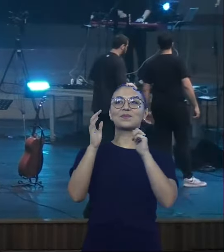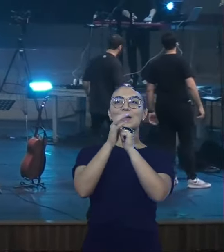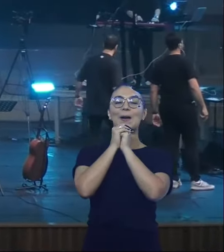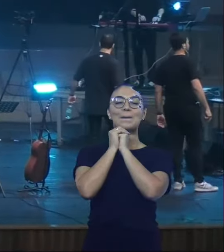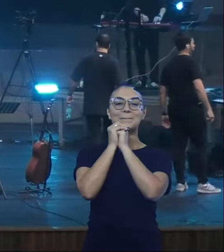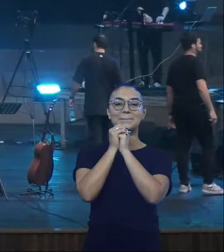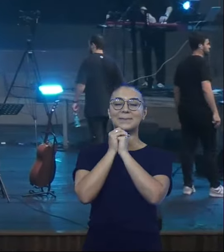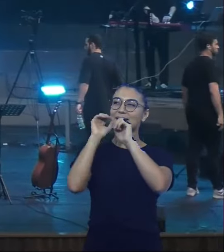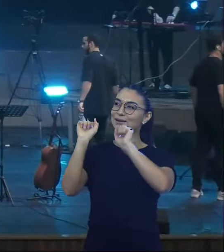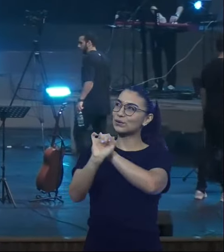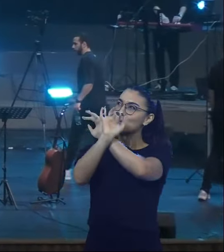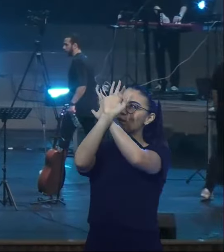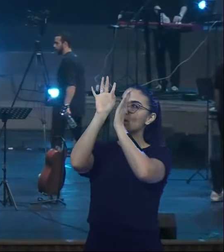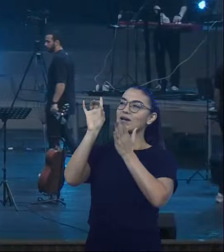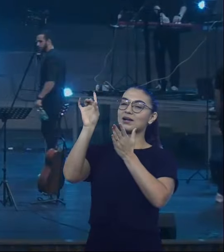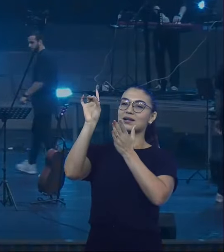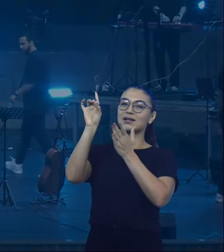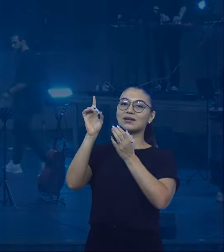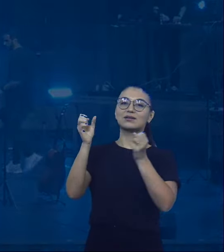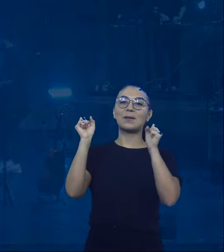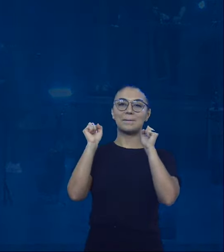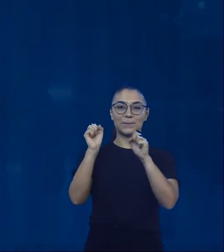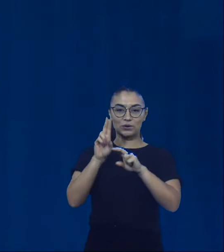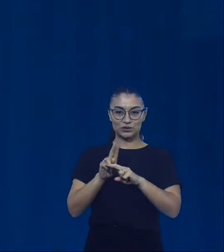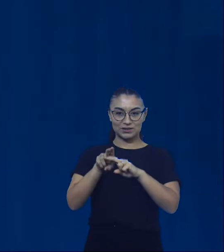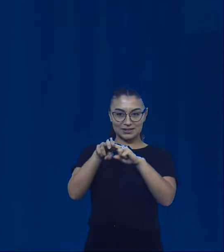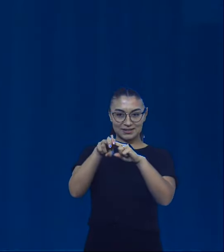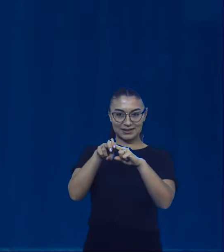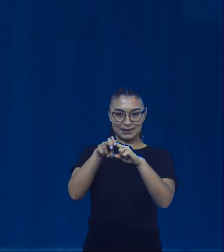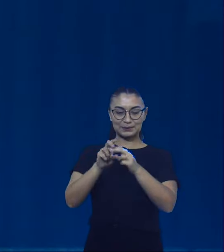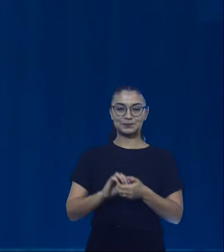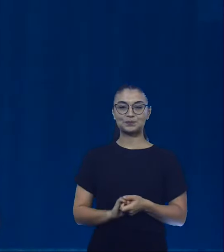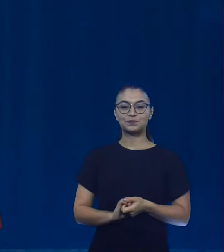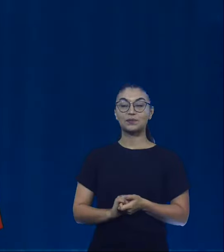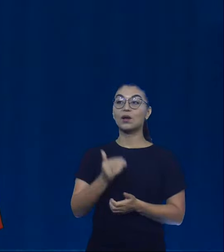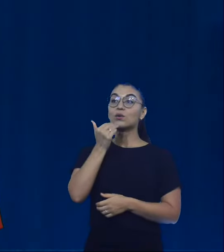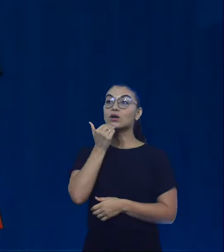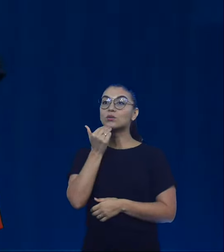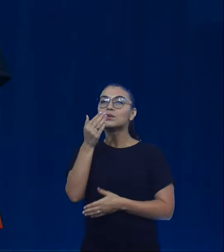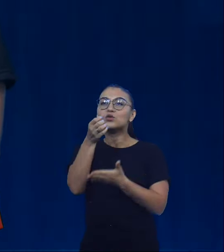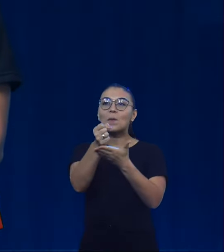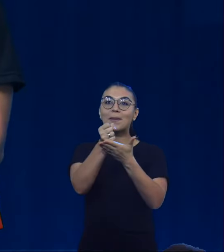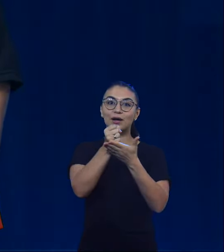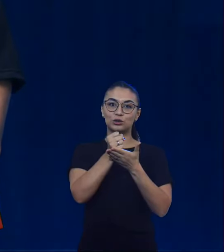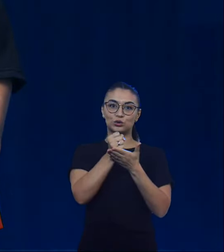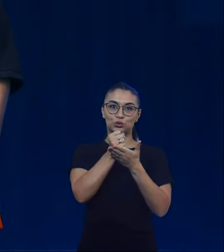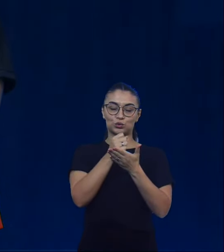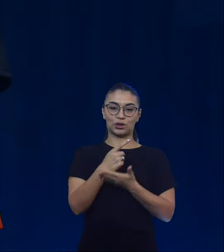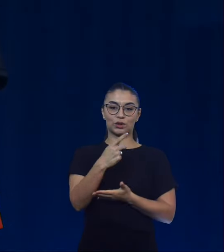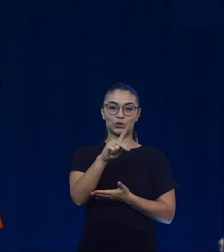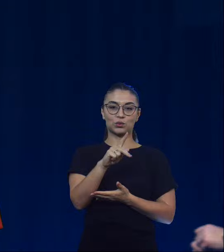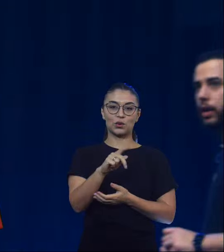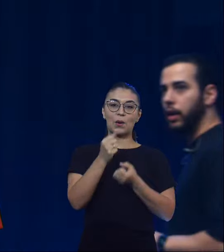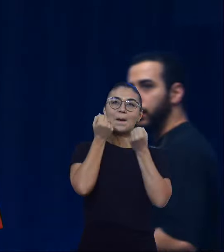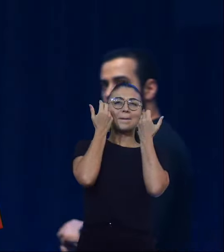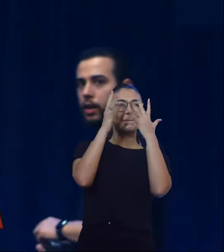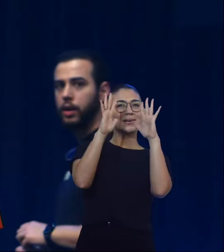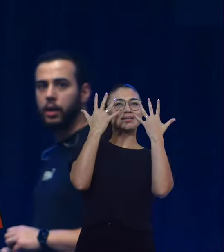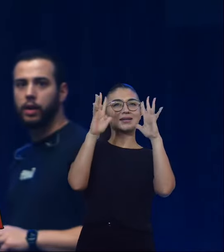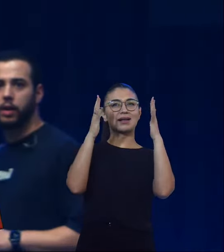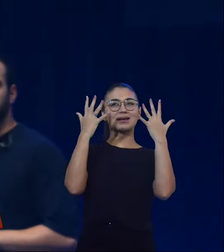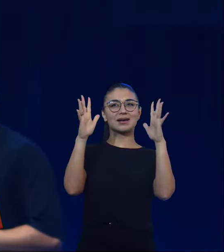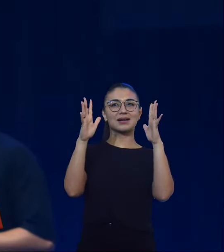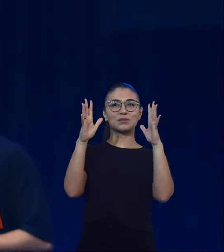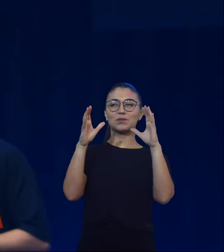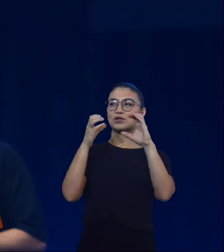Amém, glória a Deus. Você pode se assentar. Quando você se senta, queria pedir uma ajuda tua só. Pode dar uma salva de palmas também para essa galera aqui do